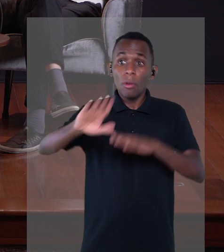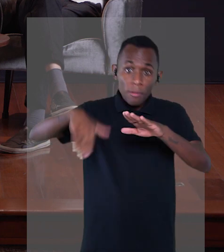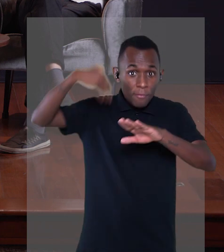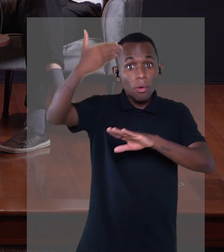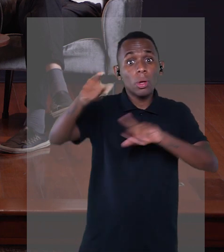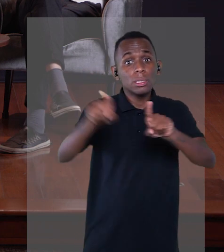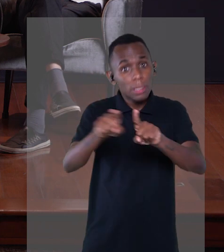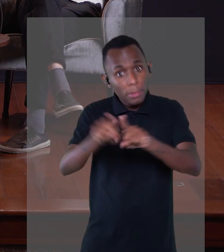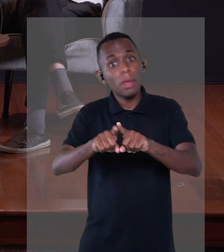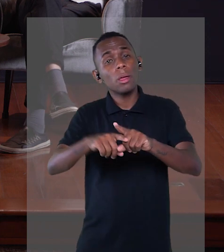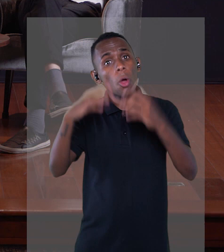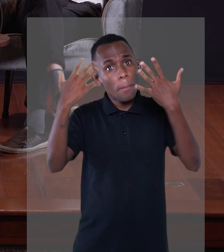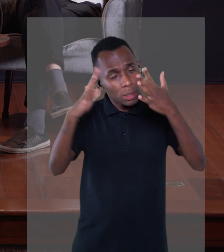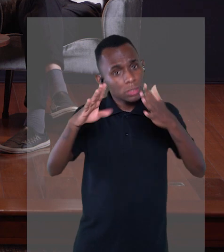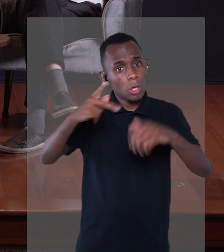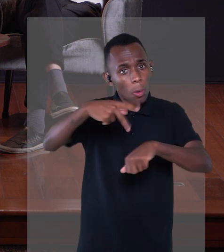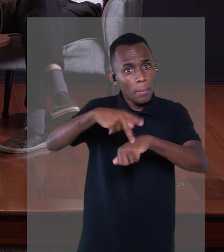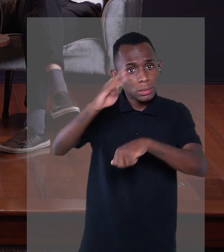meio que o Brasil também, né?